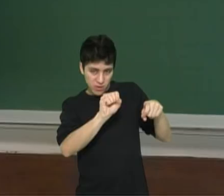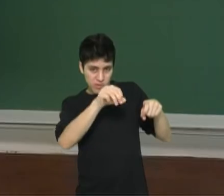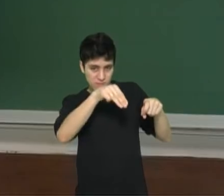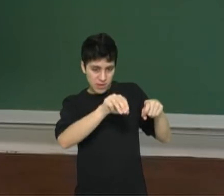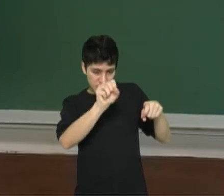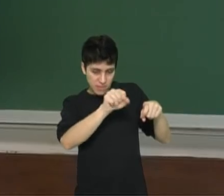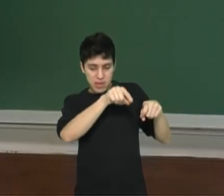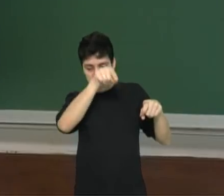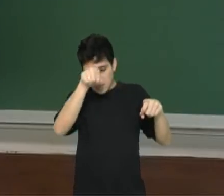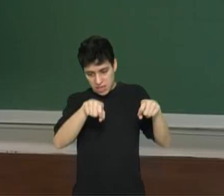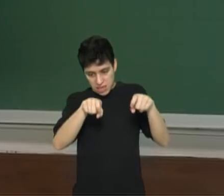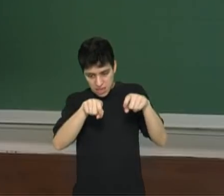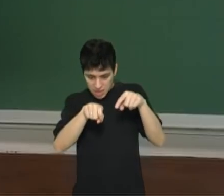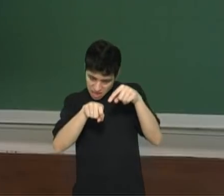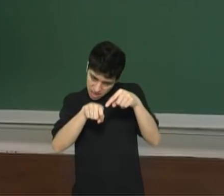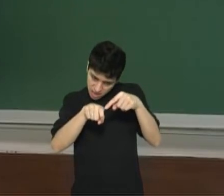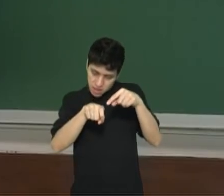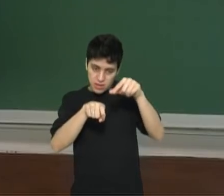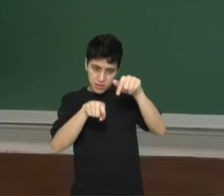o outro a